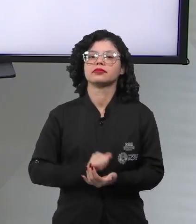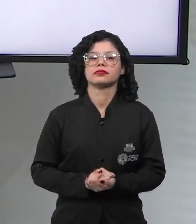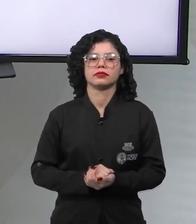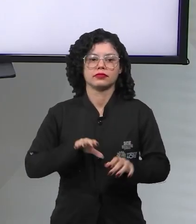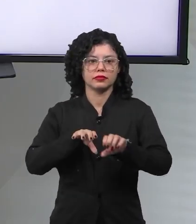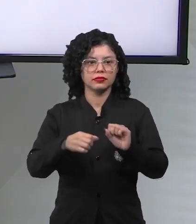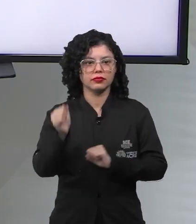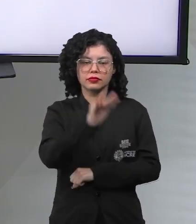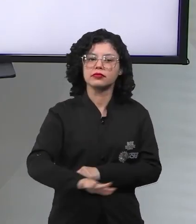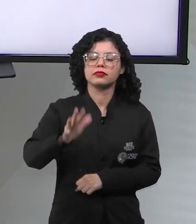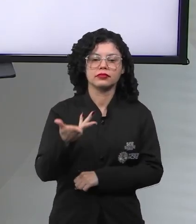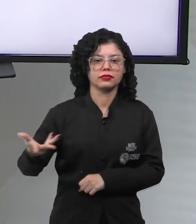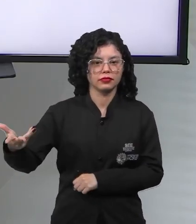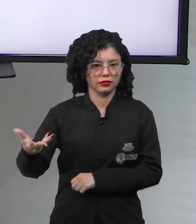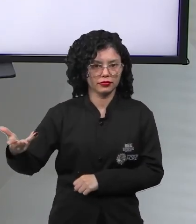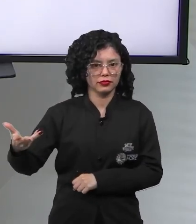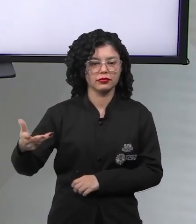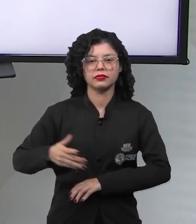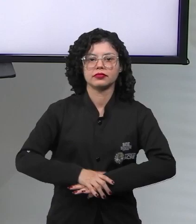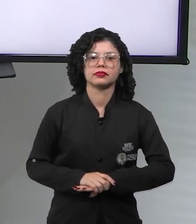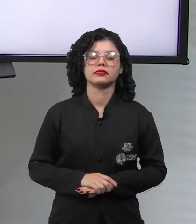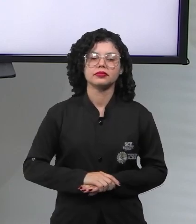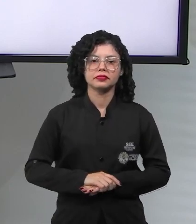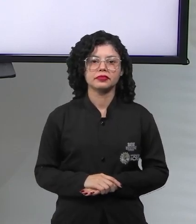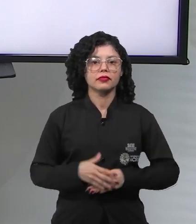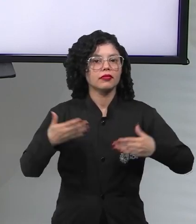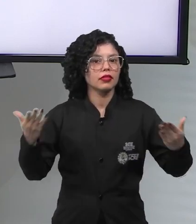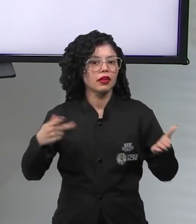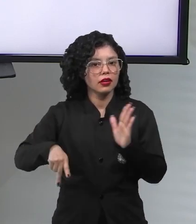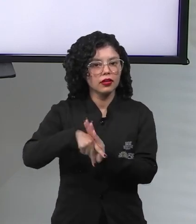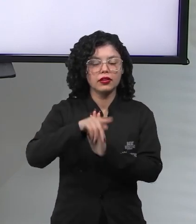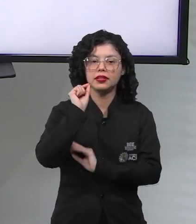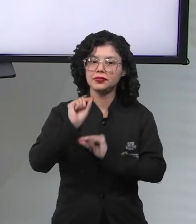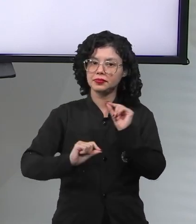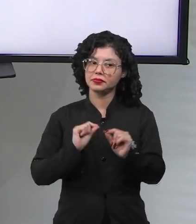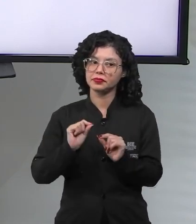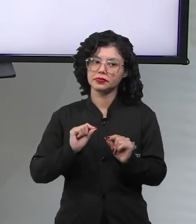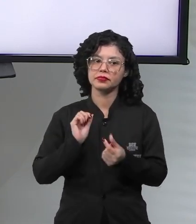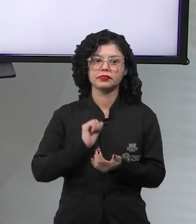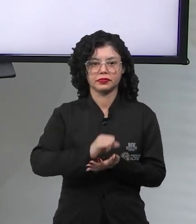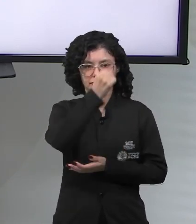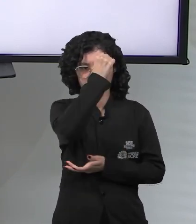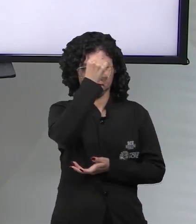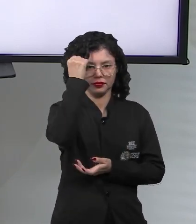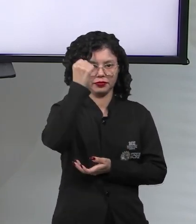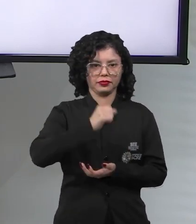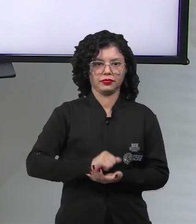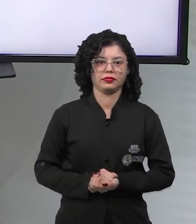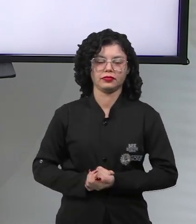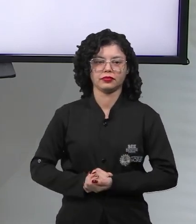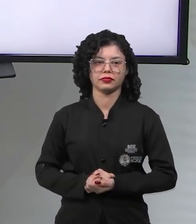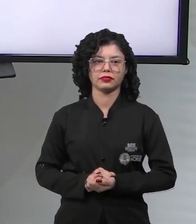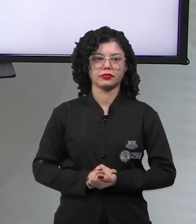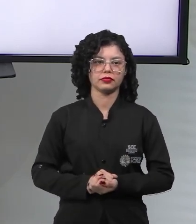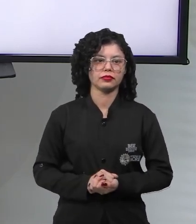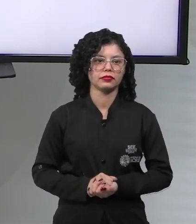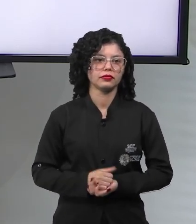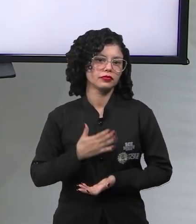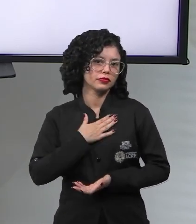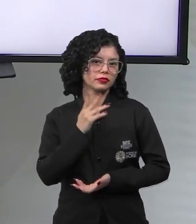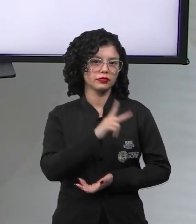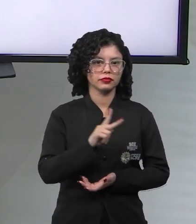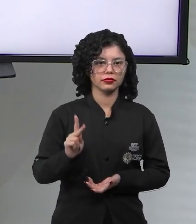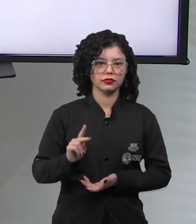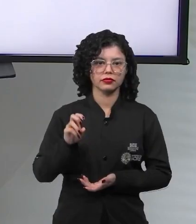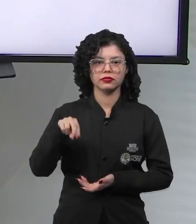videoaula de formação geral básica, especificamente do componente curricular Sociologia. Eu sou o